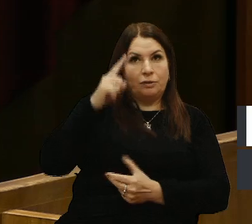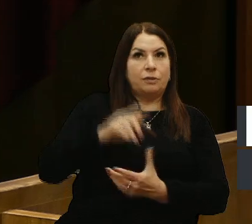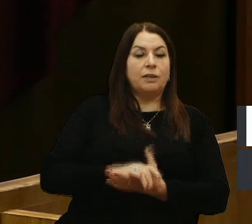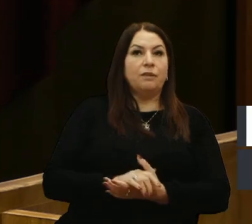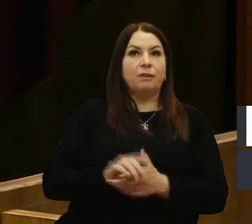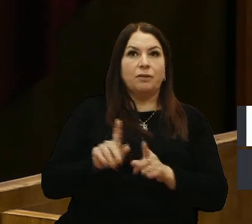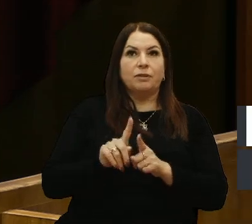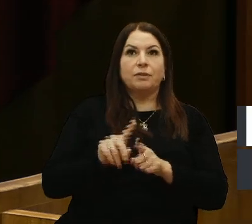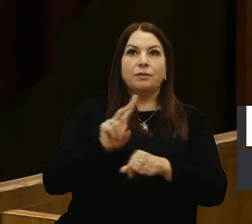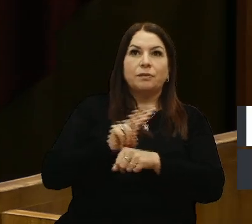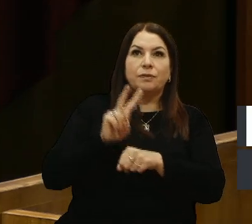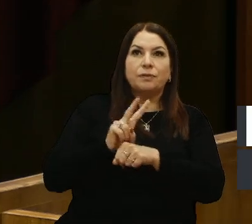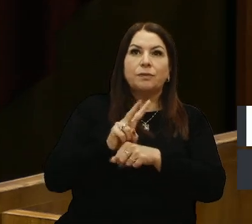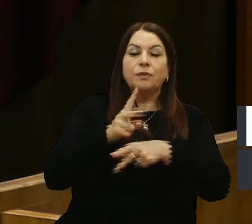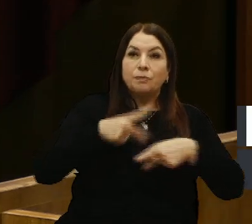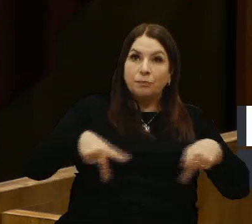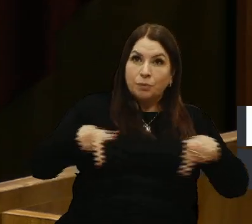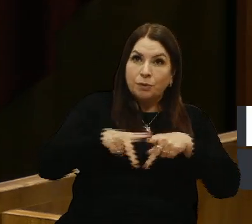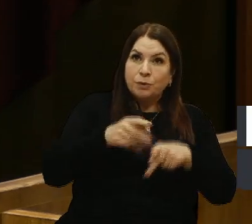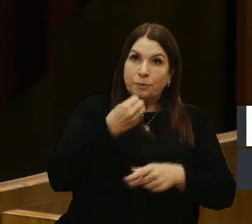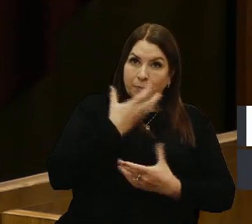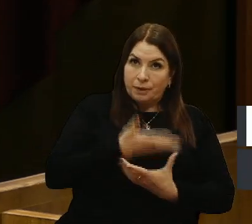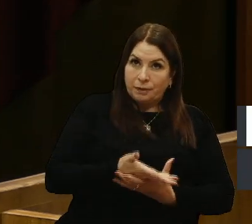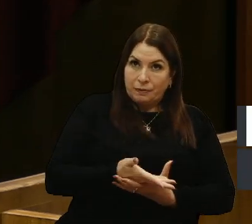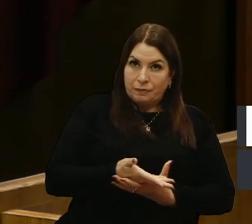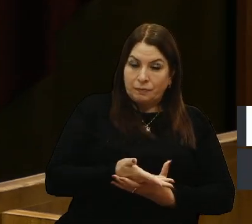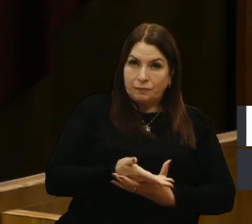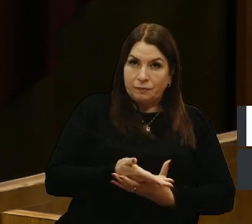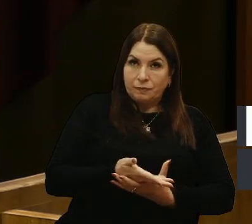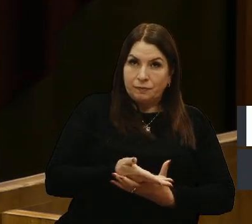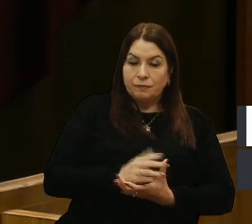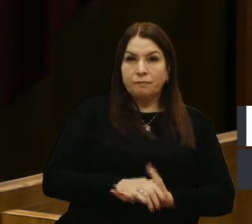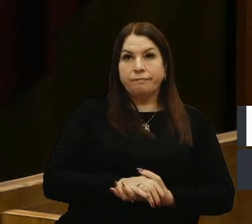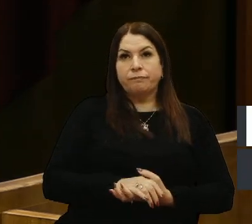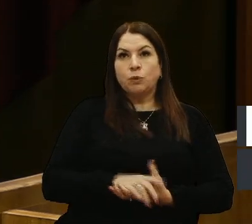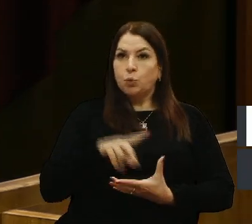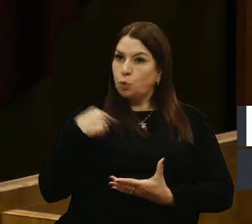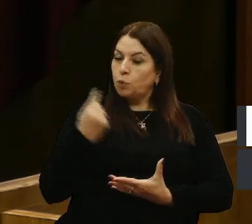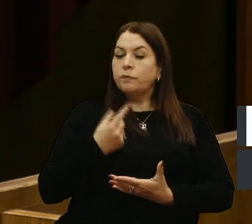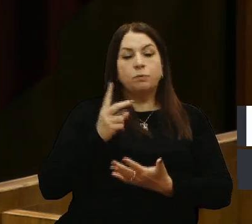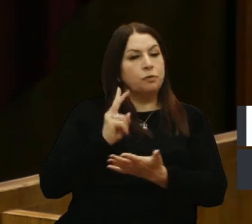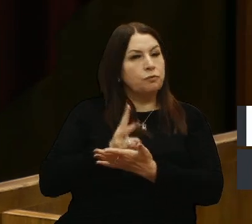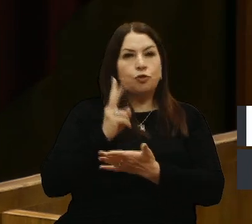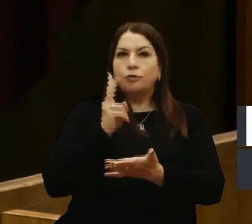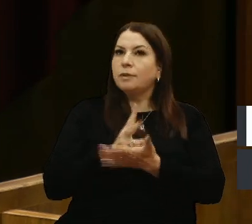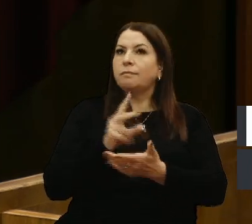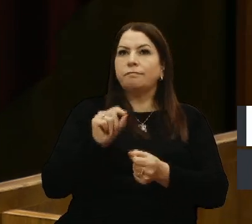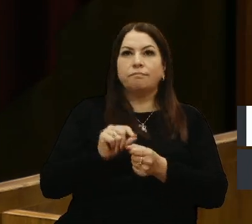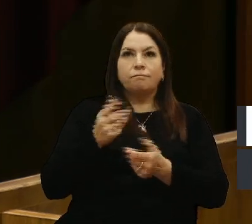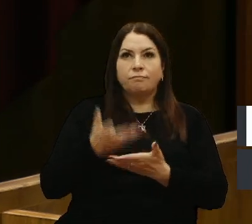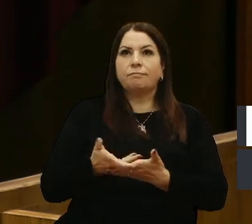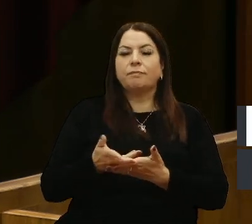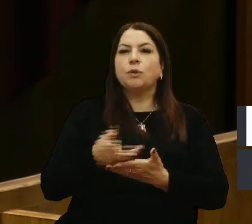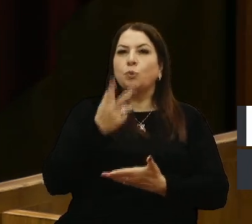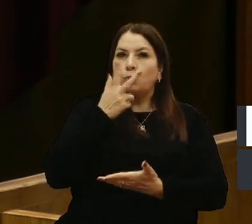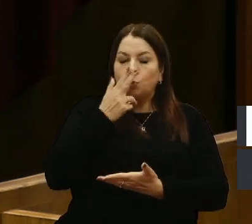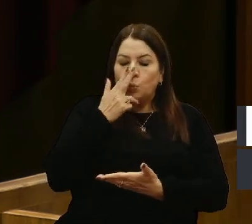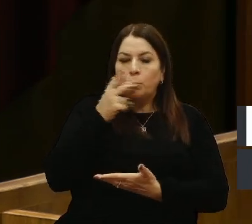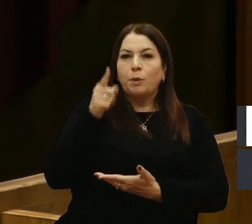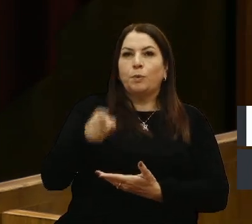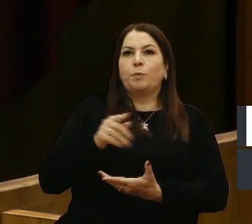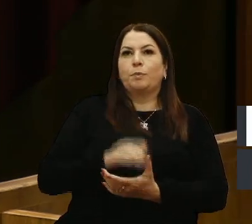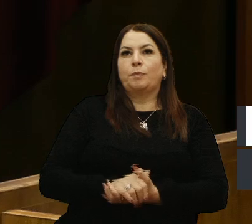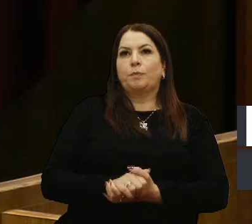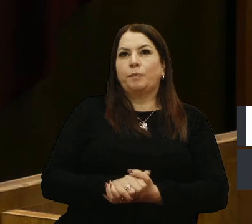de proteção da população de bem, nós vamos continuar incorrendo na mesma